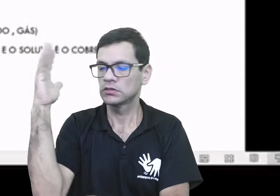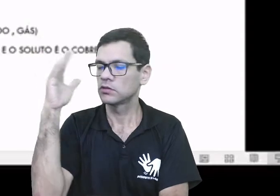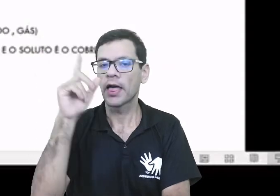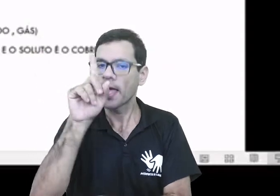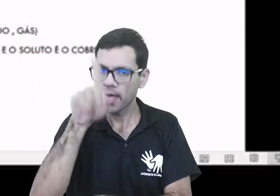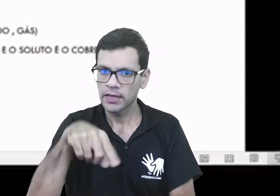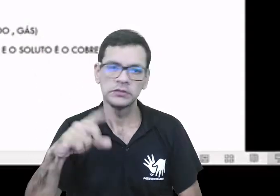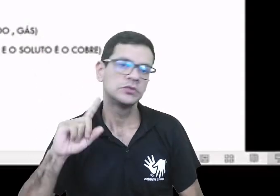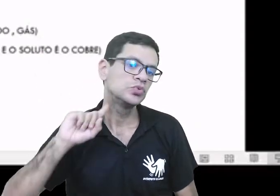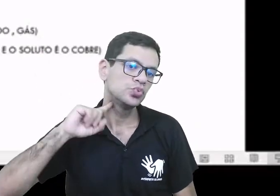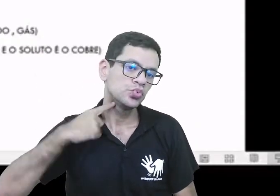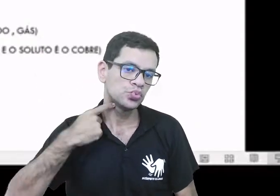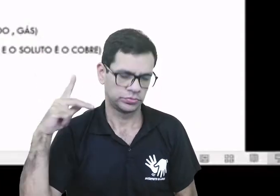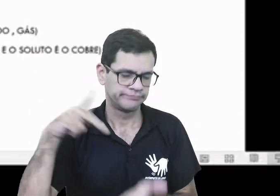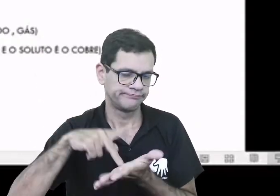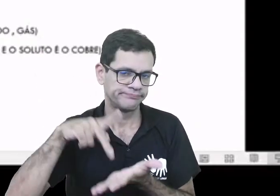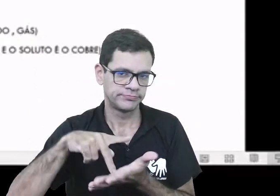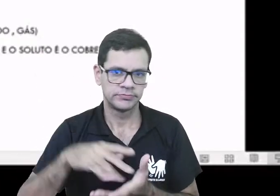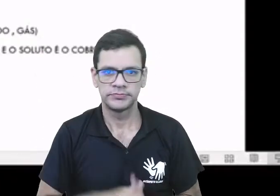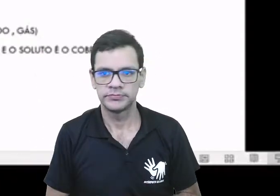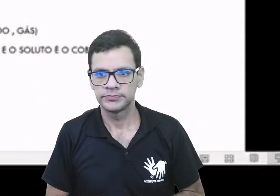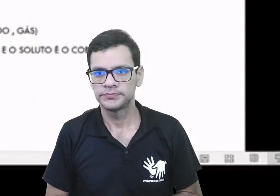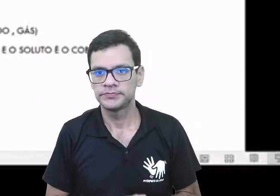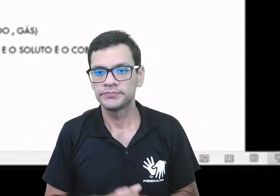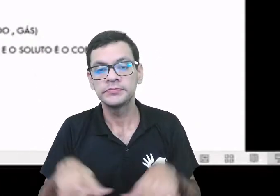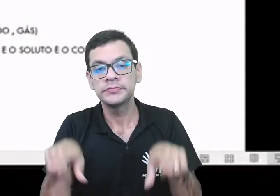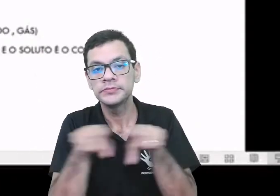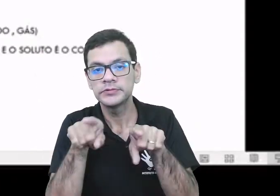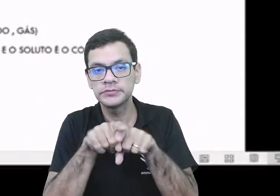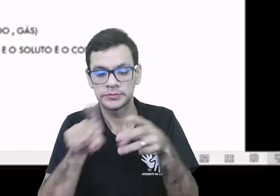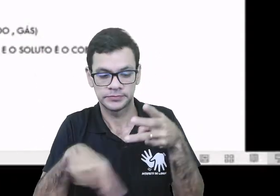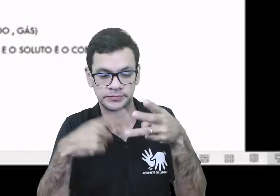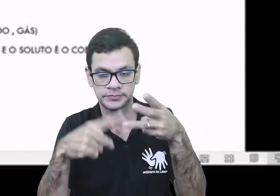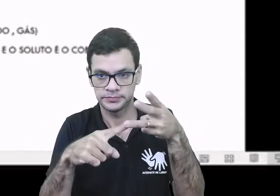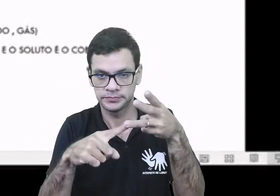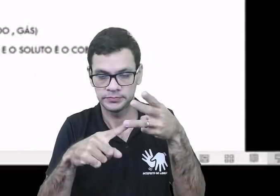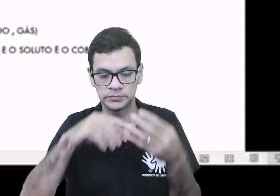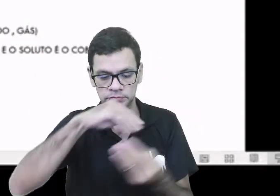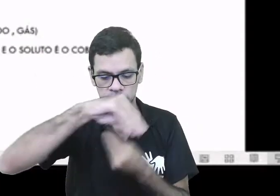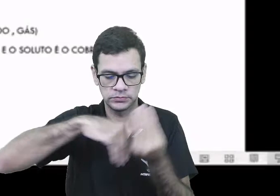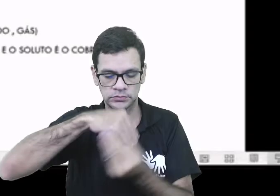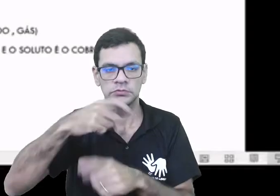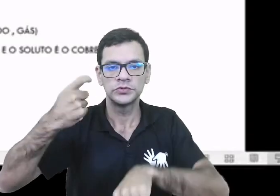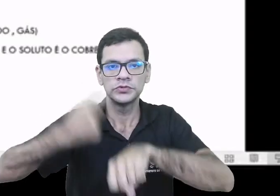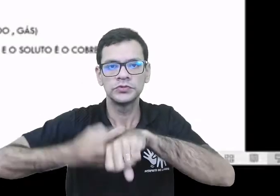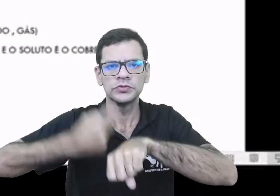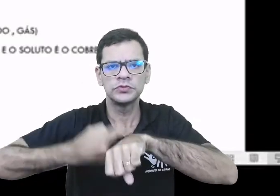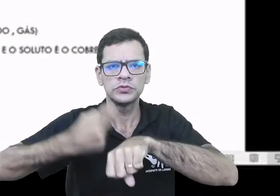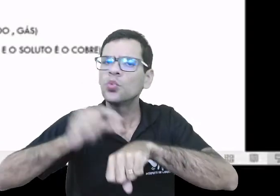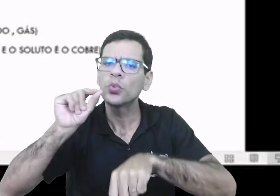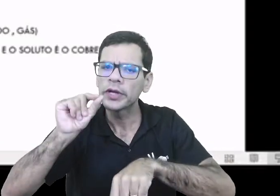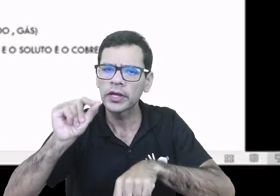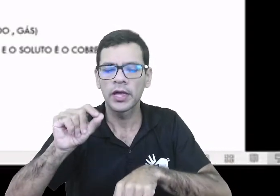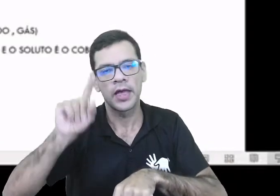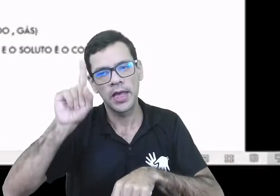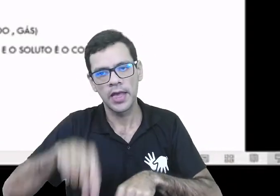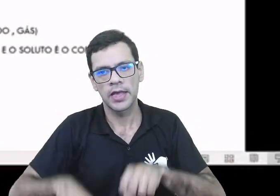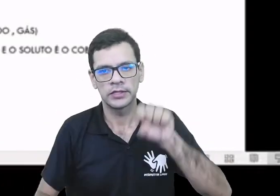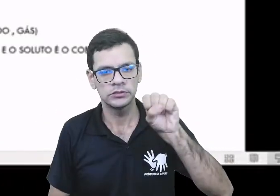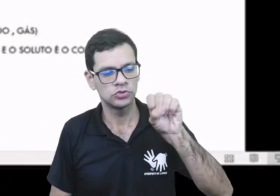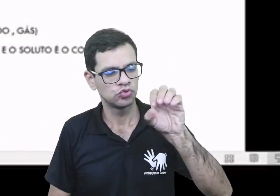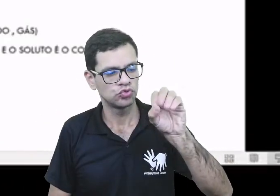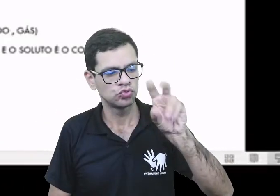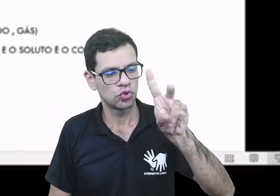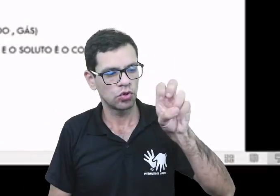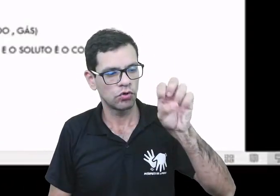poluição mesmo. E aí a gente tem também a solução sólida, que vai ser um solvente, que é sólido, e um soluto, que